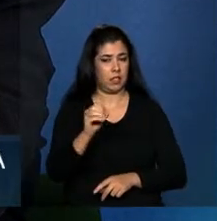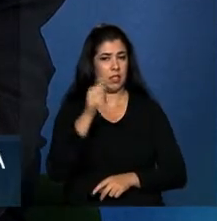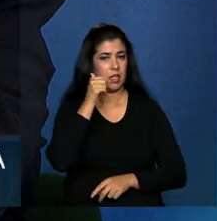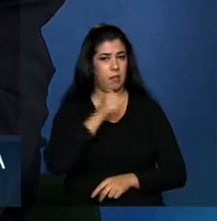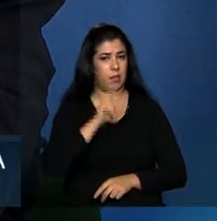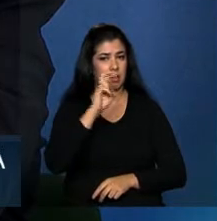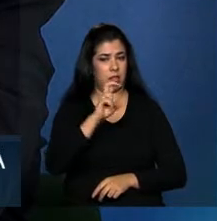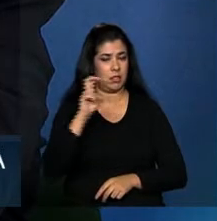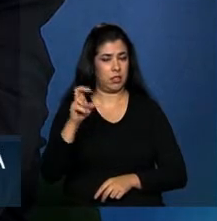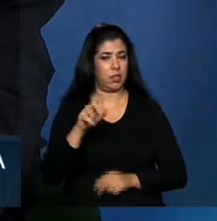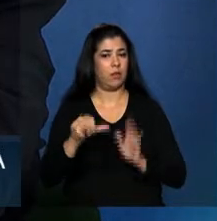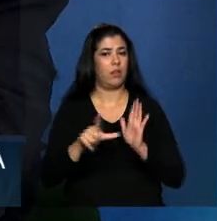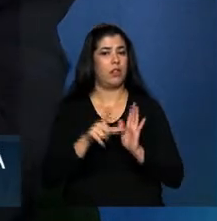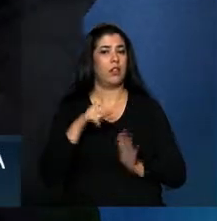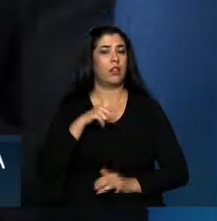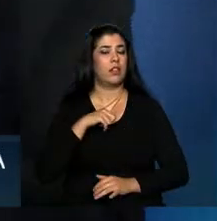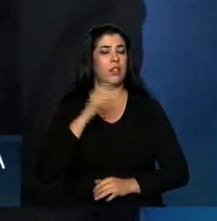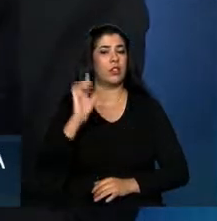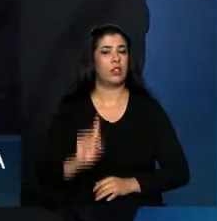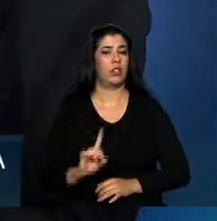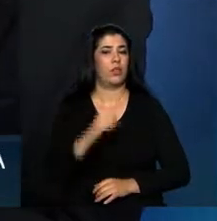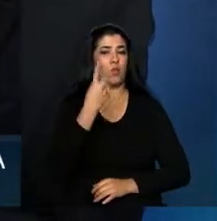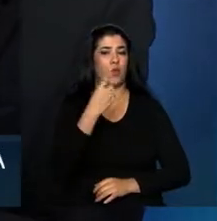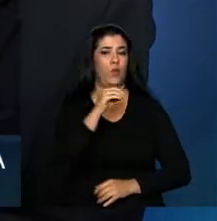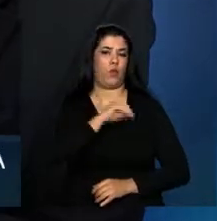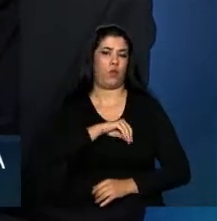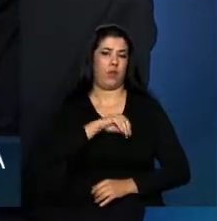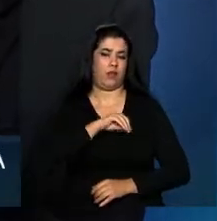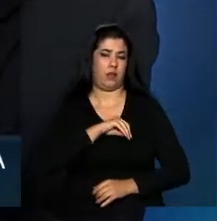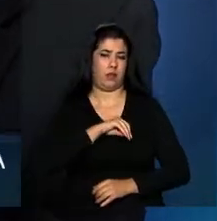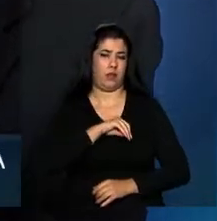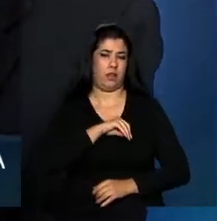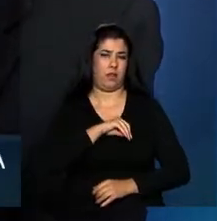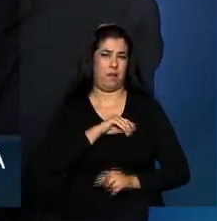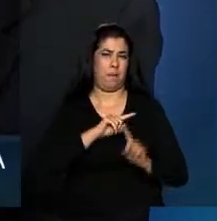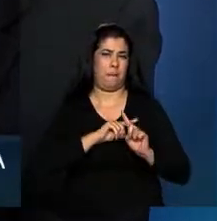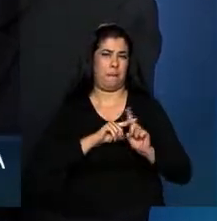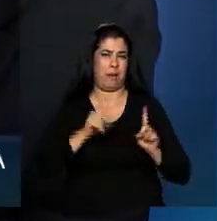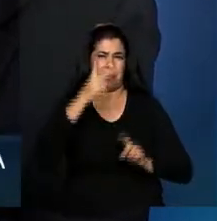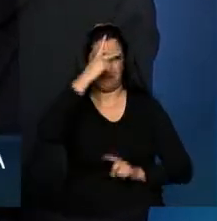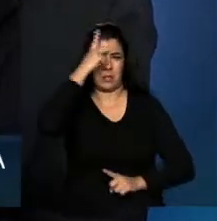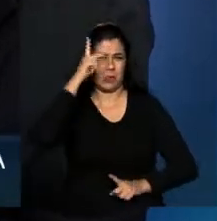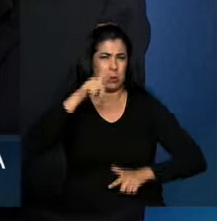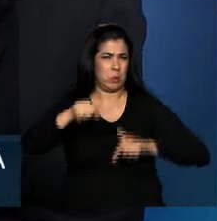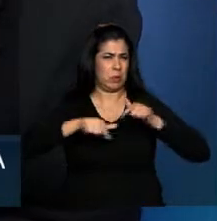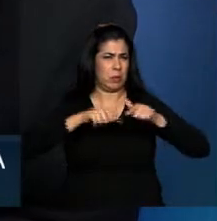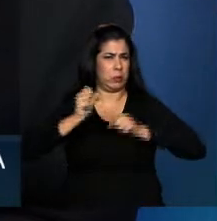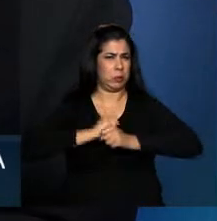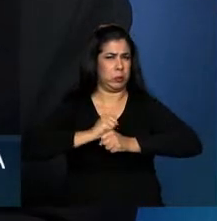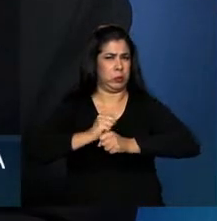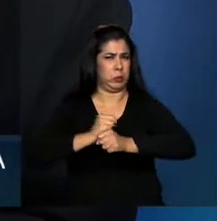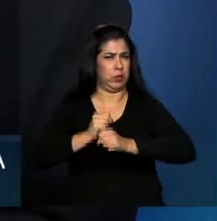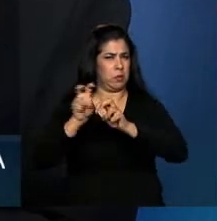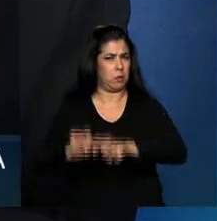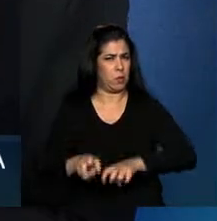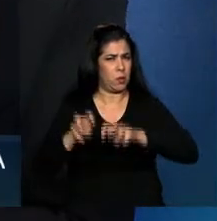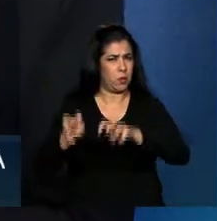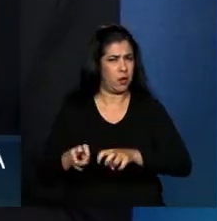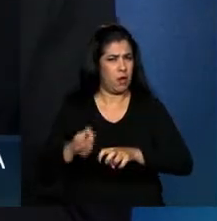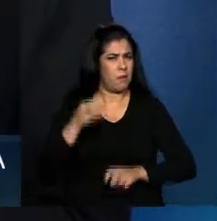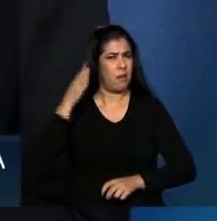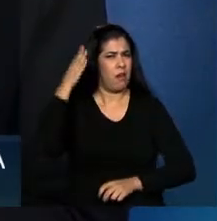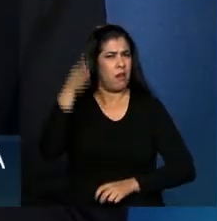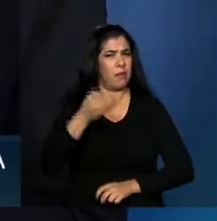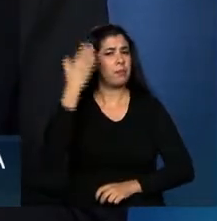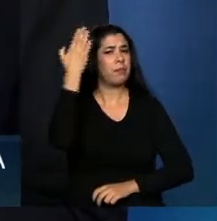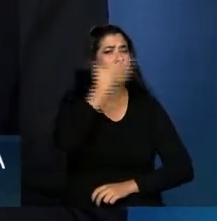55, com um salário mínimo. Só que para eles provarem esta aposentadoria,